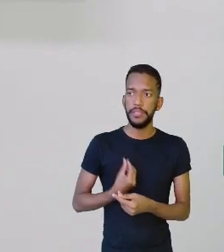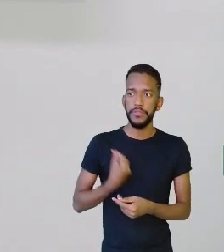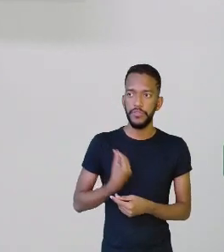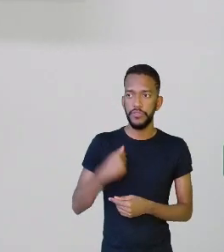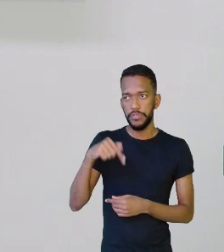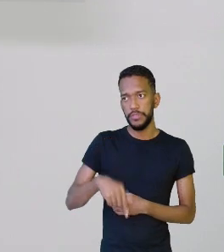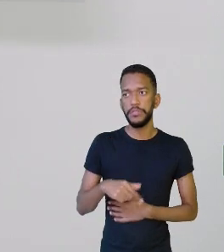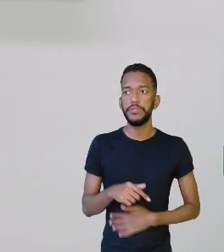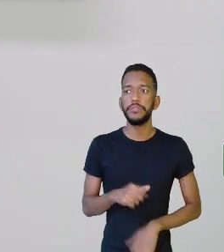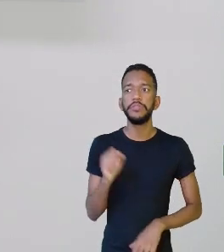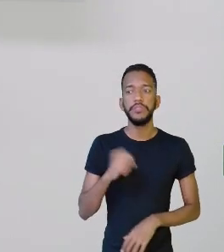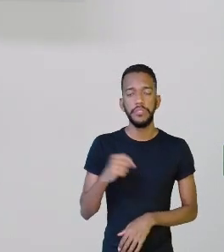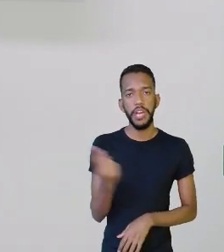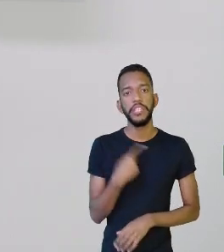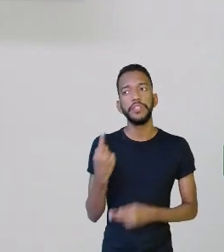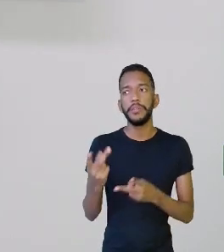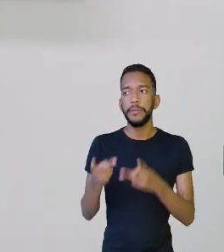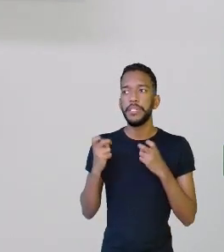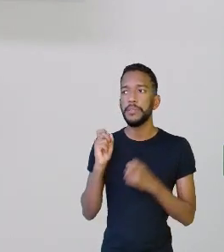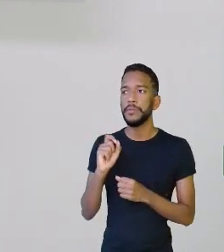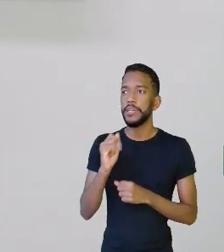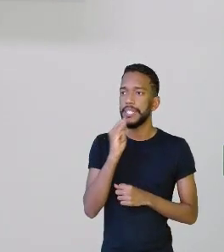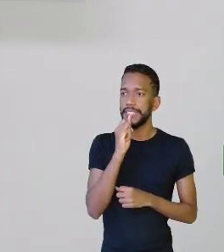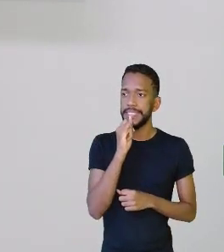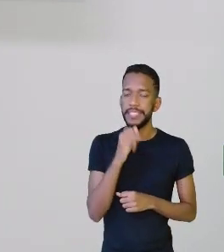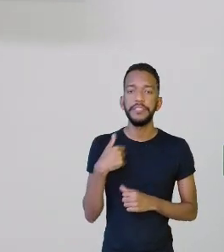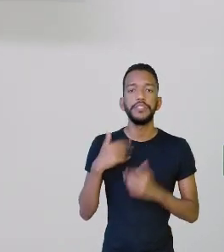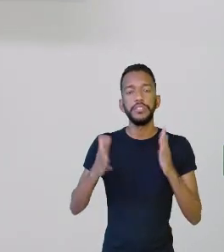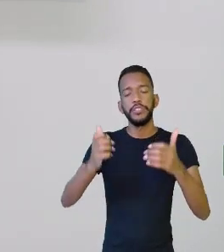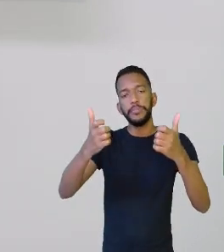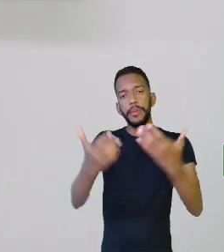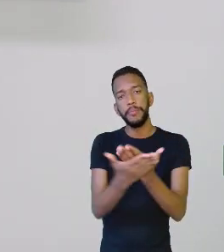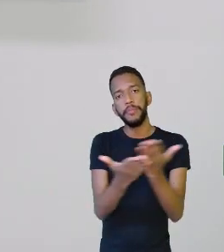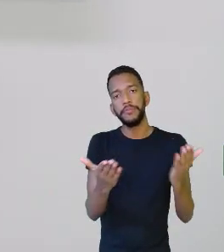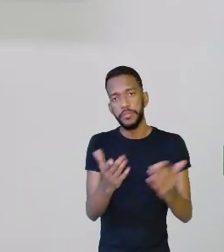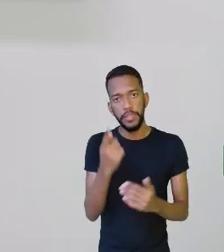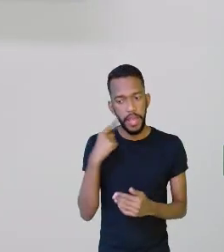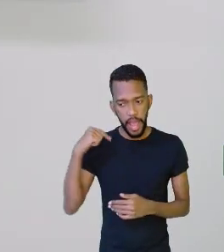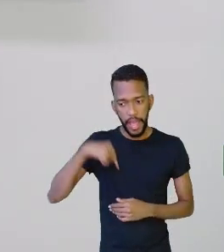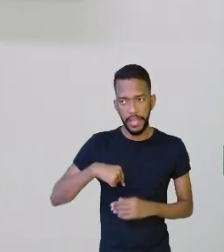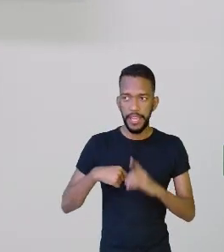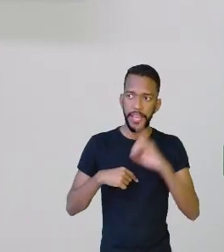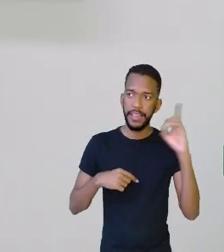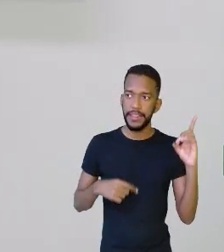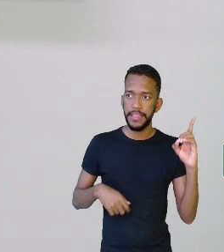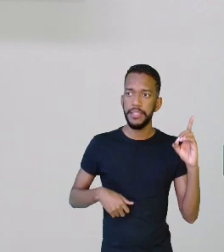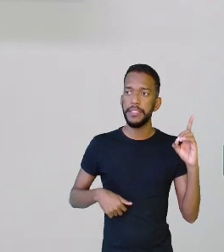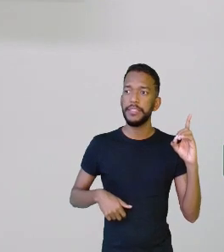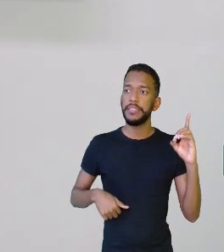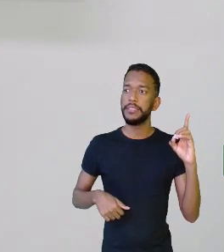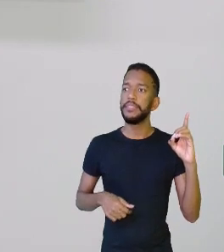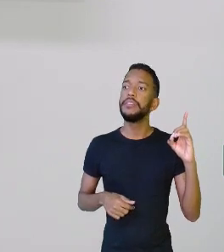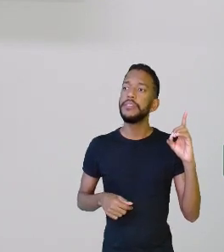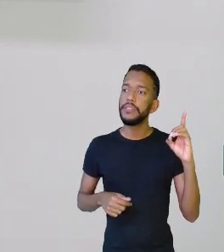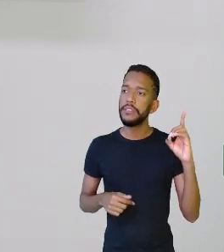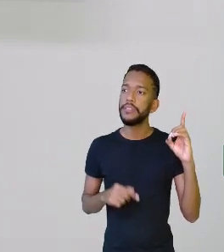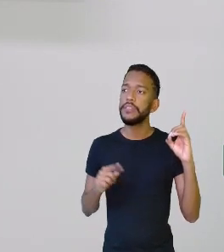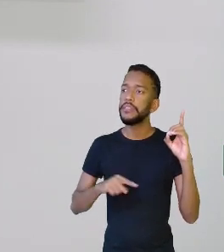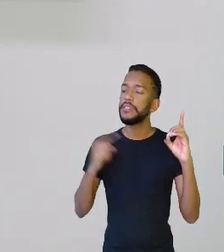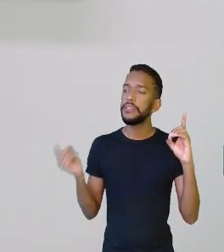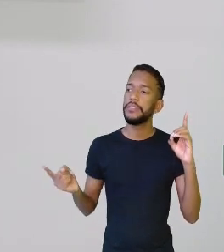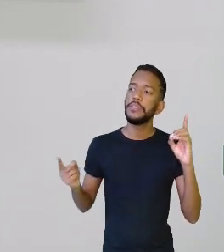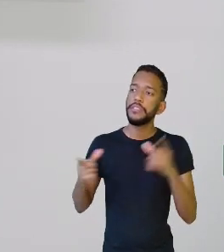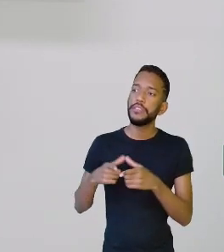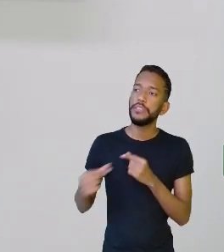Terra? Sim, a gente percebe isso. Por exemplo, eu falei para vocês, quando aqui é dia, em Recife, lá